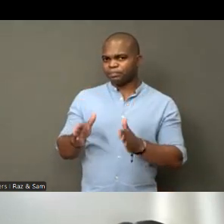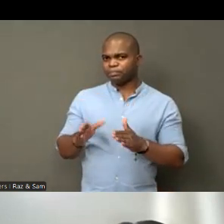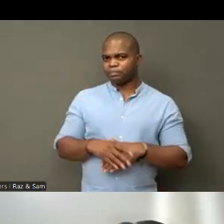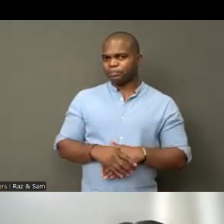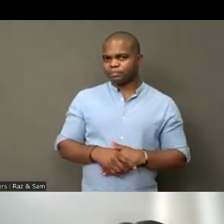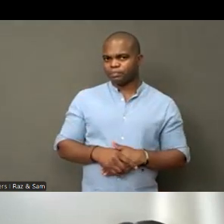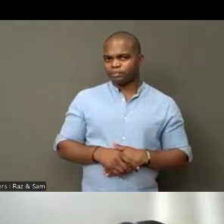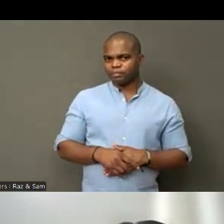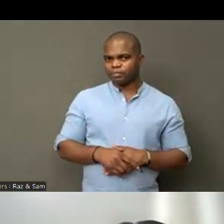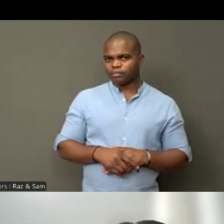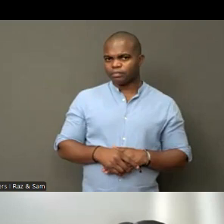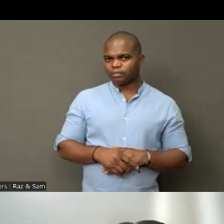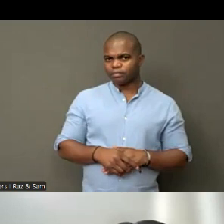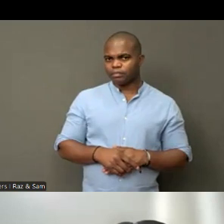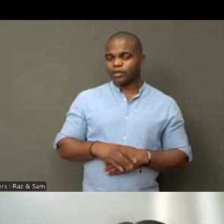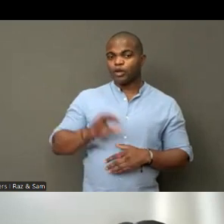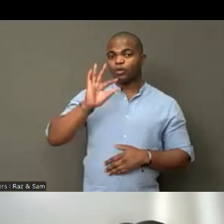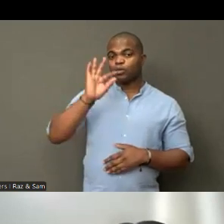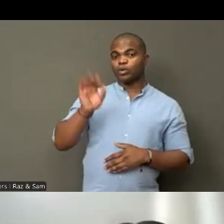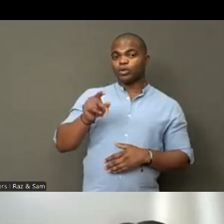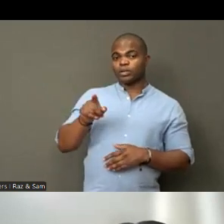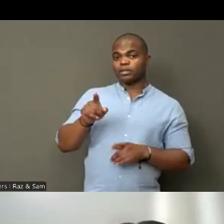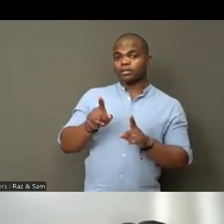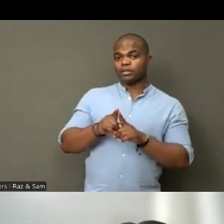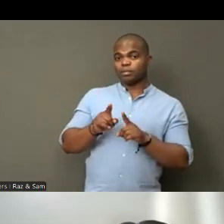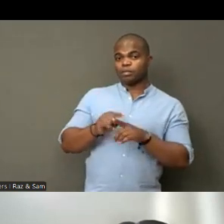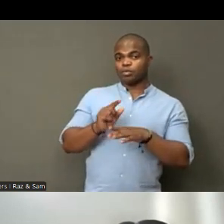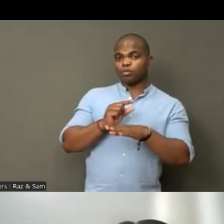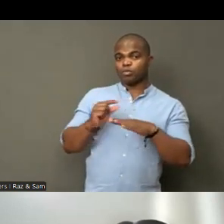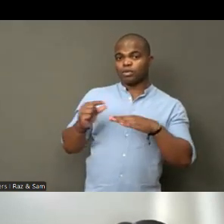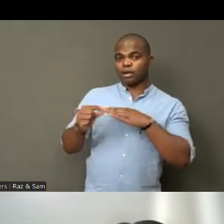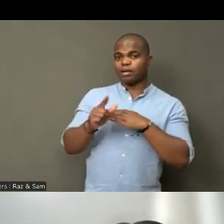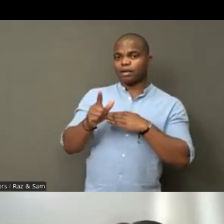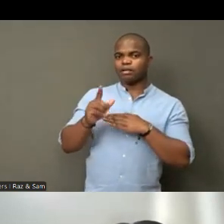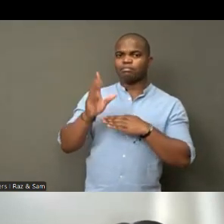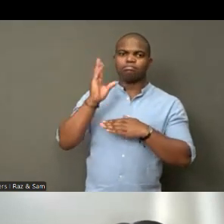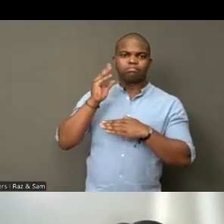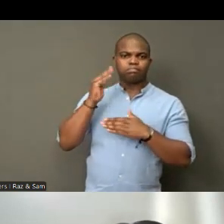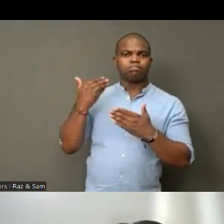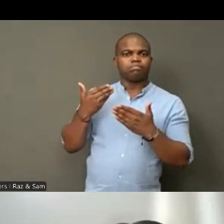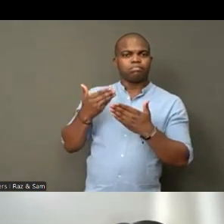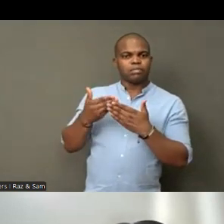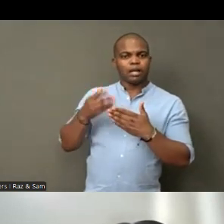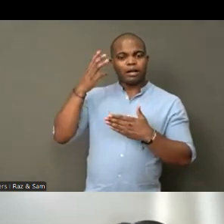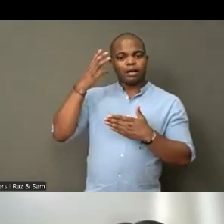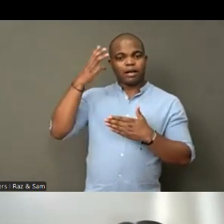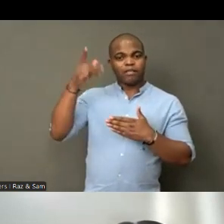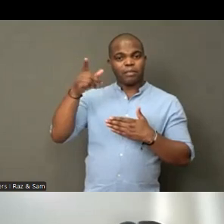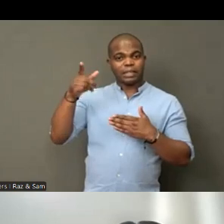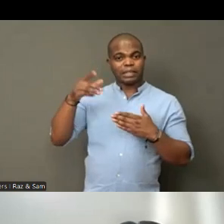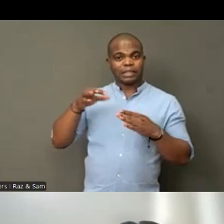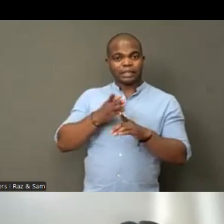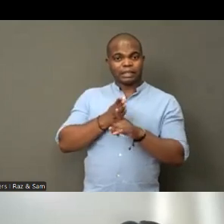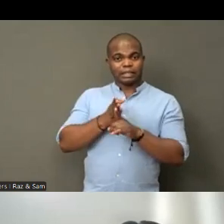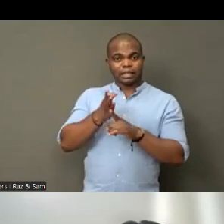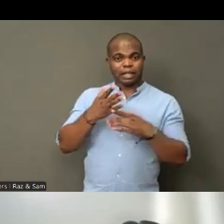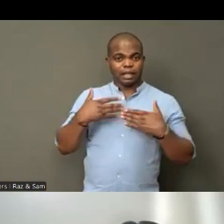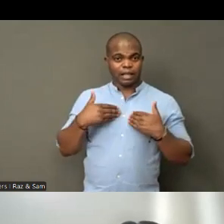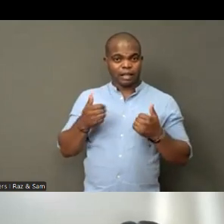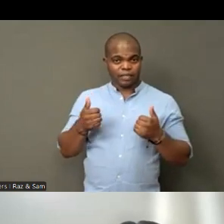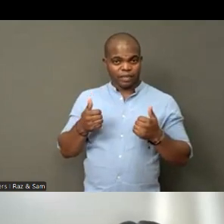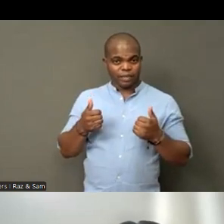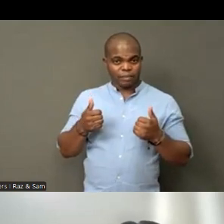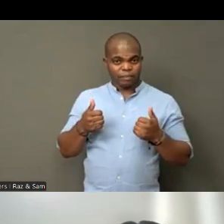incluiu um envolvimento a nível elevado de diferentes programas no Ministério da Saúde, não só do Ministério da